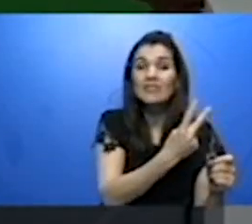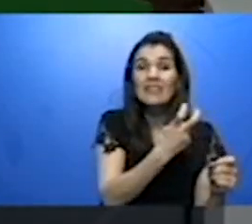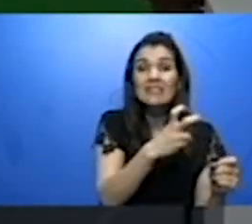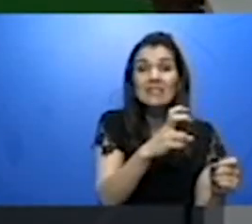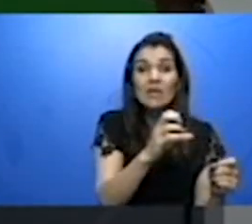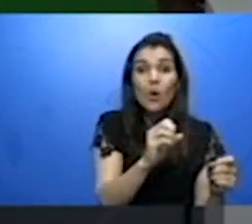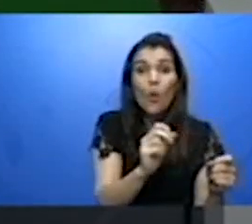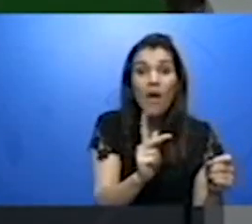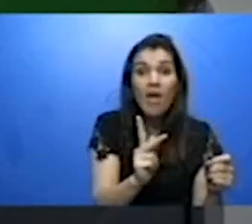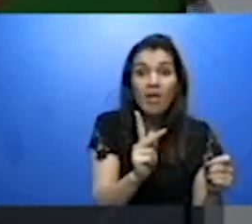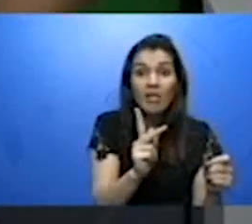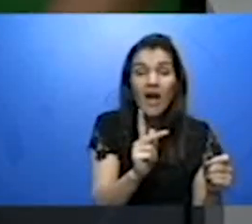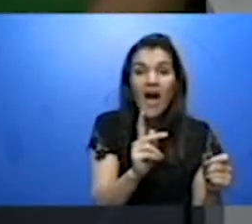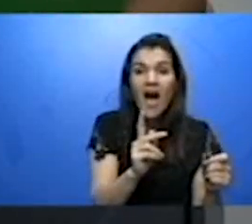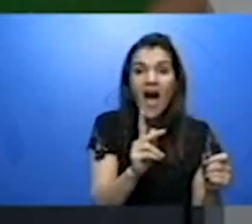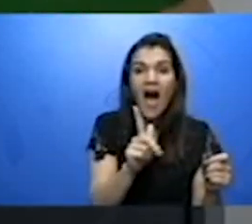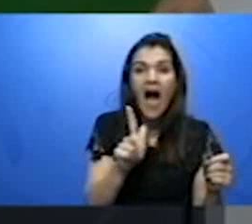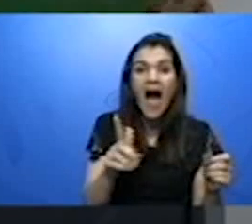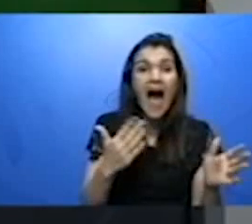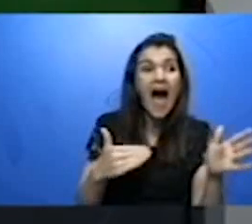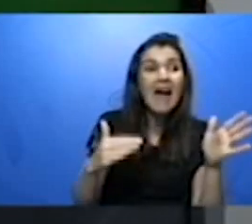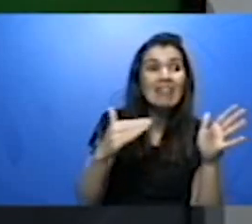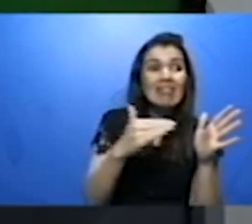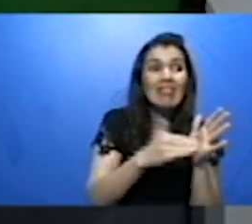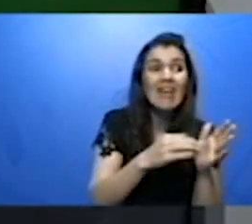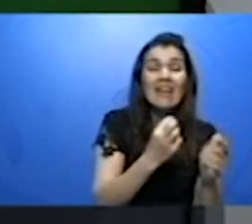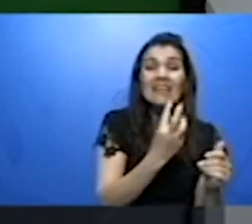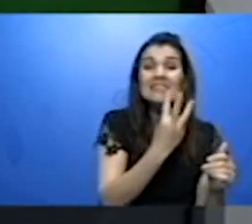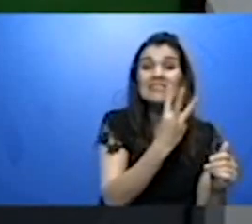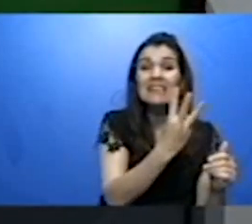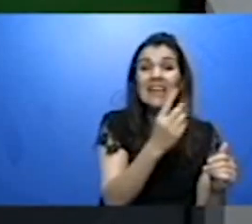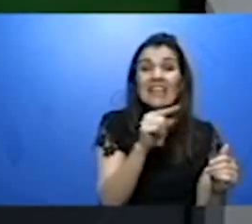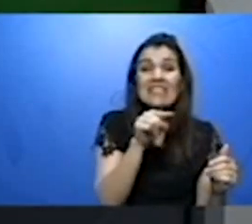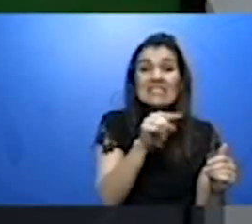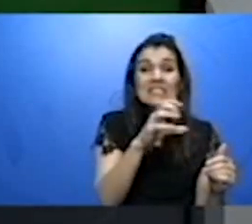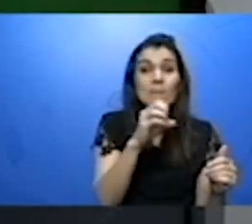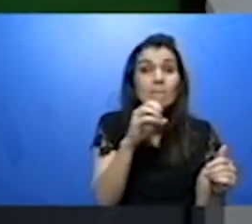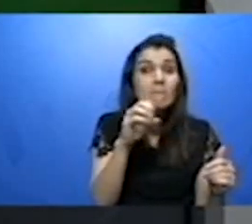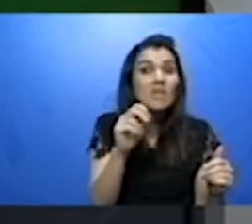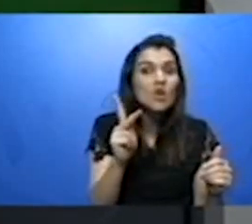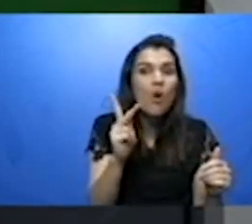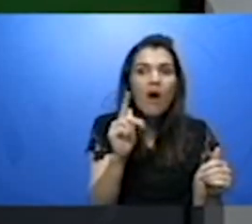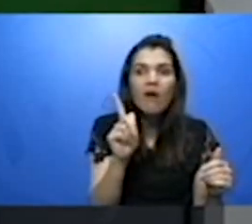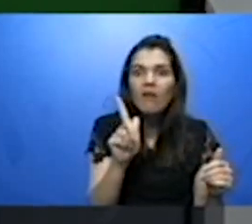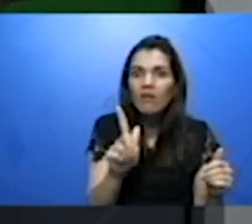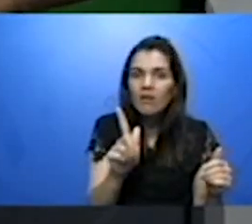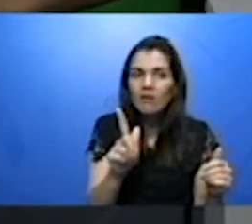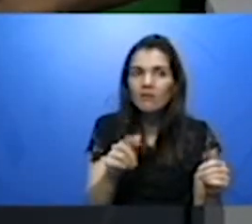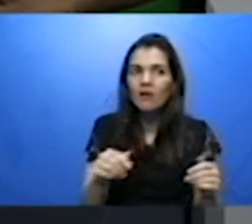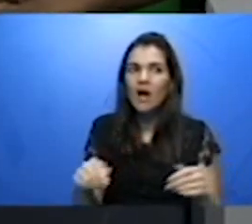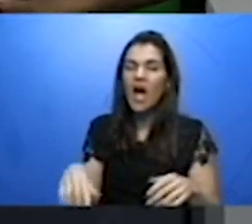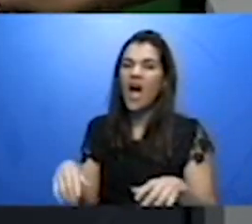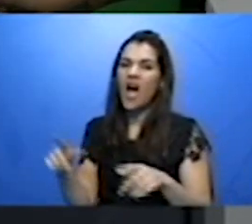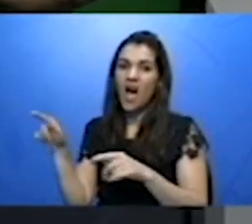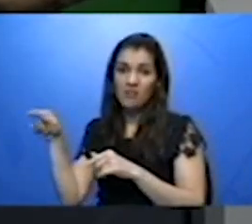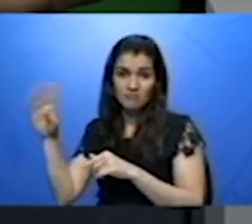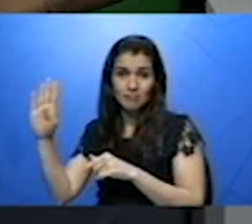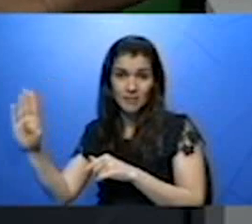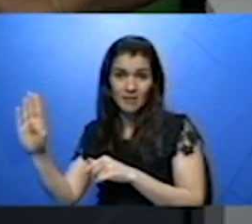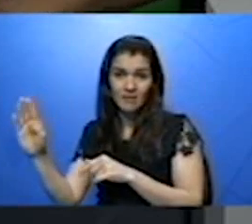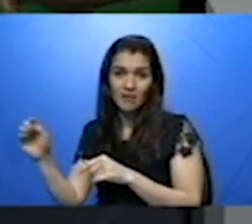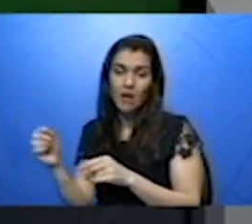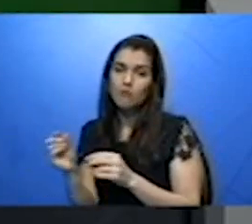kg até 3000kg e a balança de essa balança permite pesar até